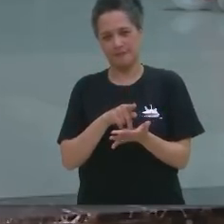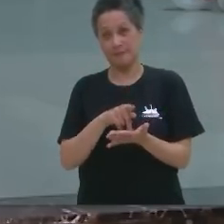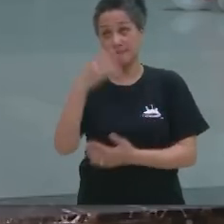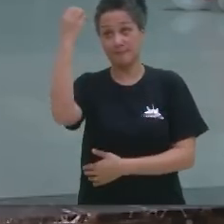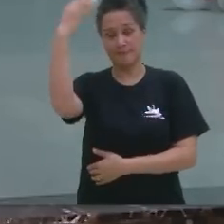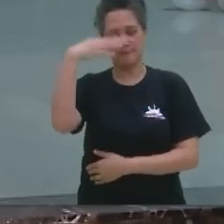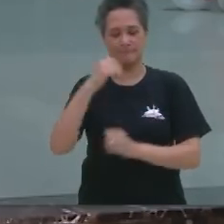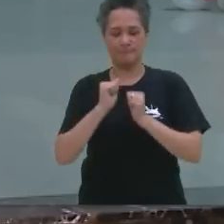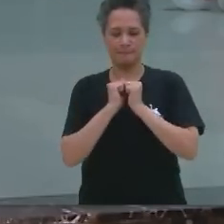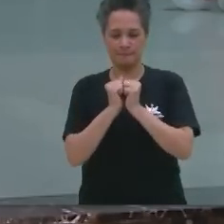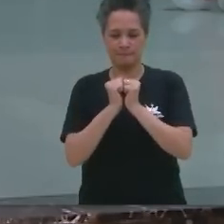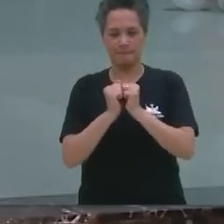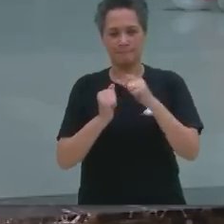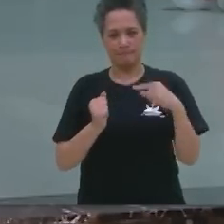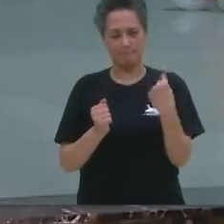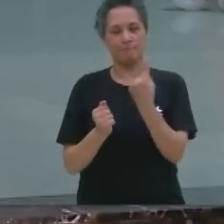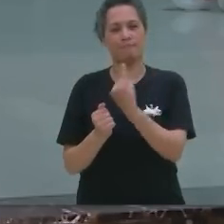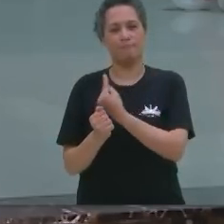nós.